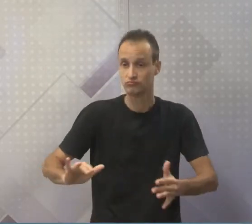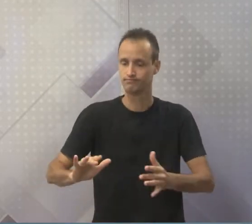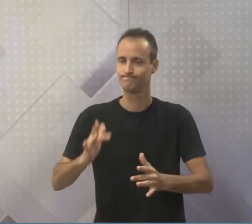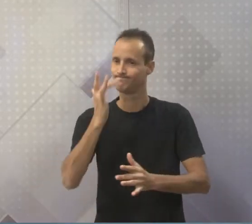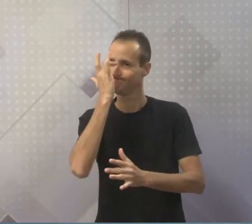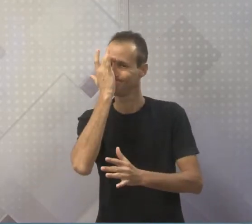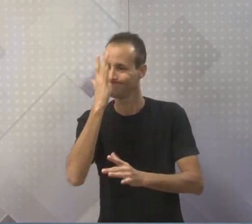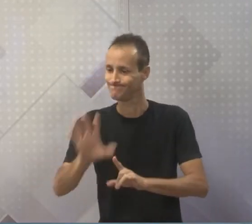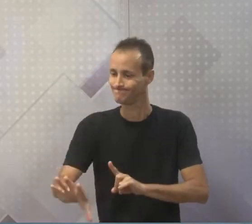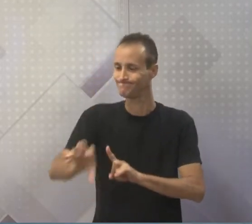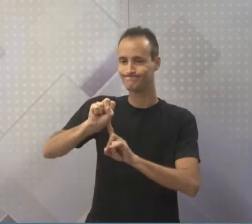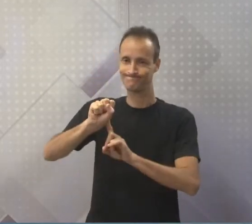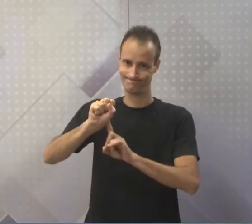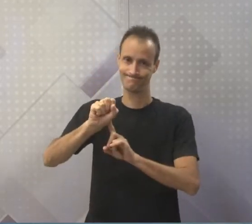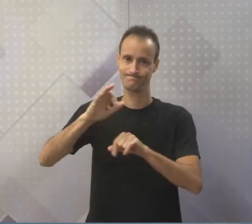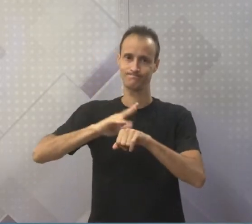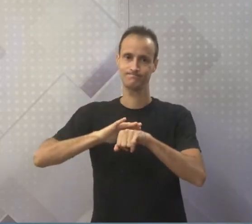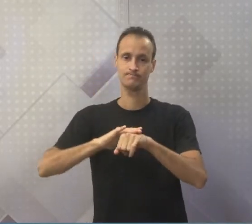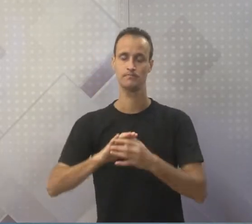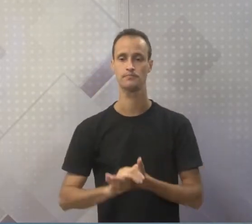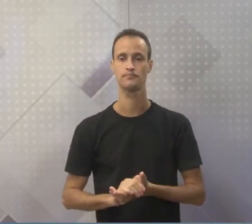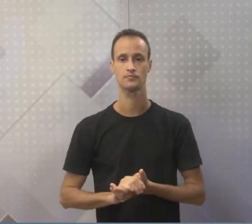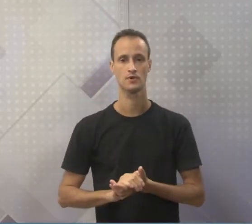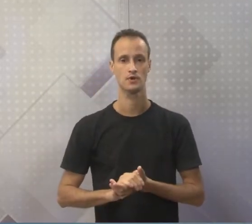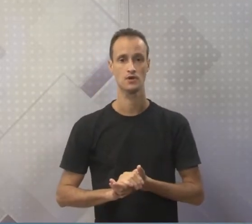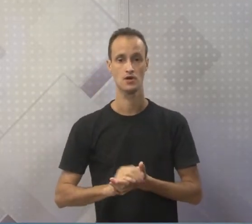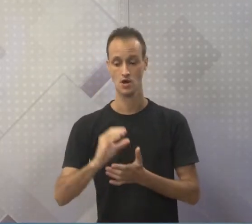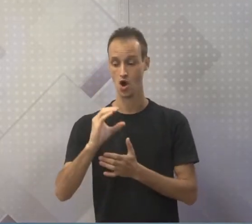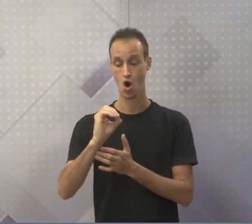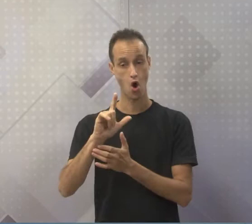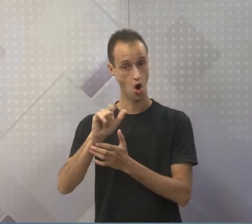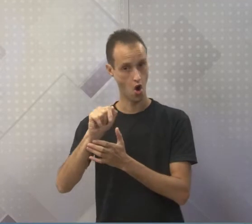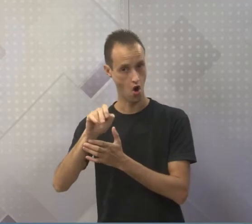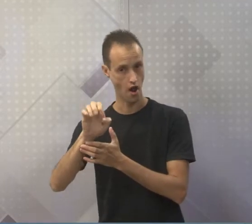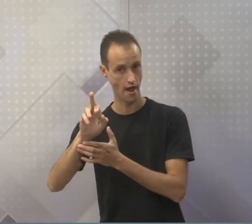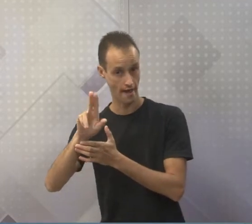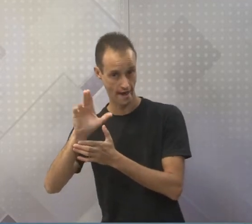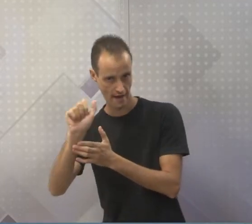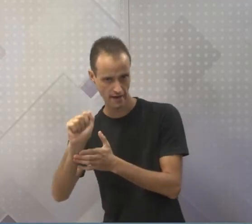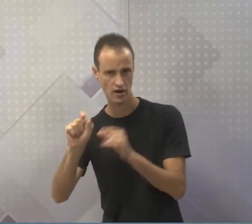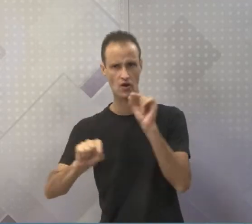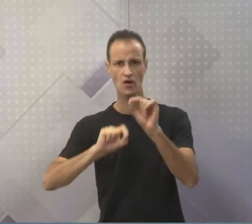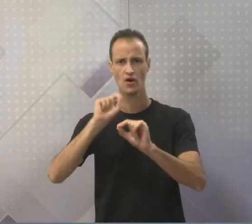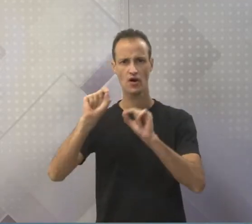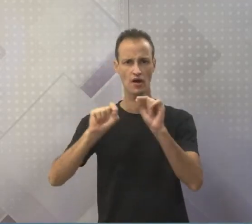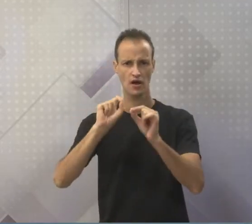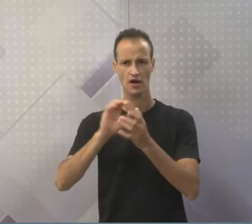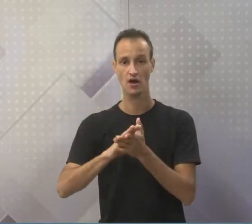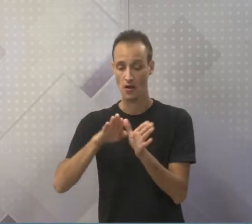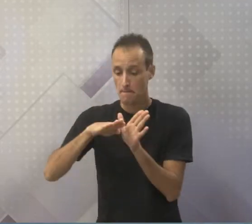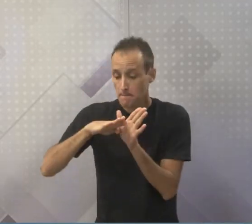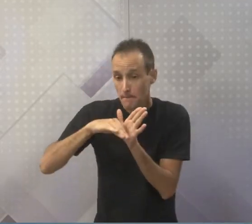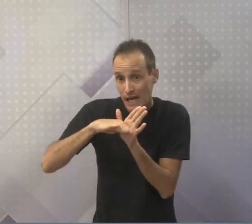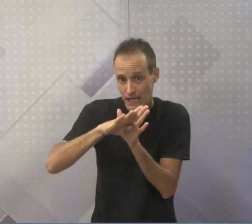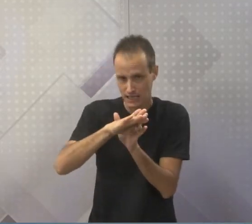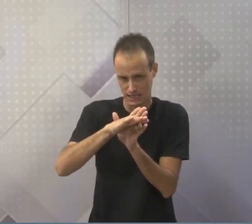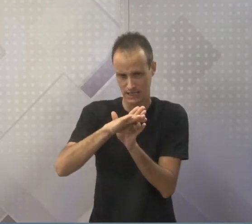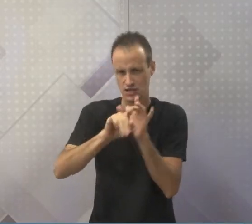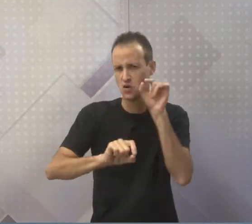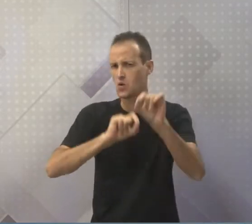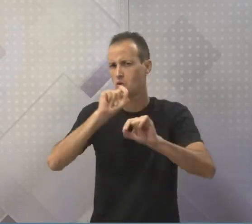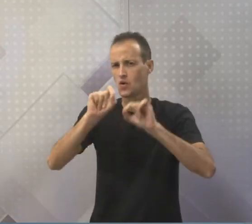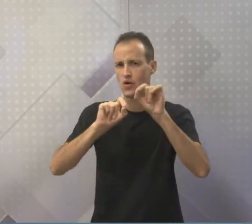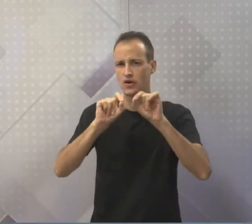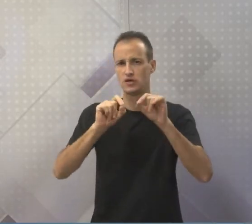contrair, não é, gente? O cólera é uma doença causada por um organismo chamado bactéria e